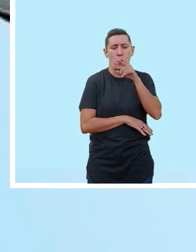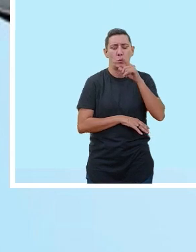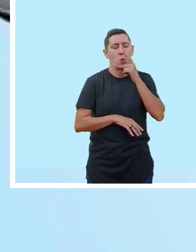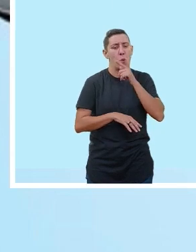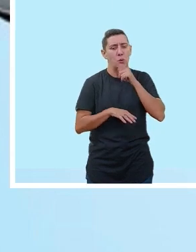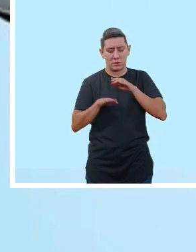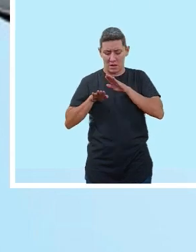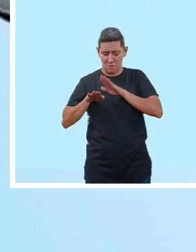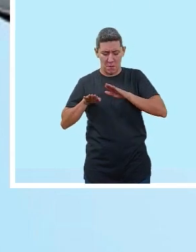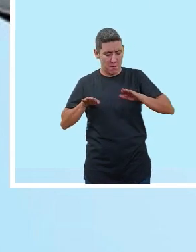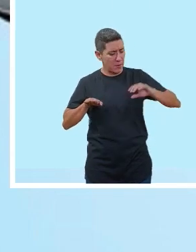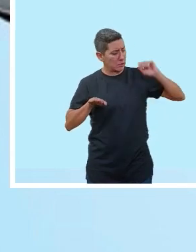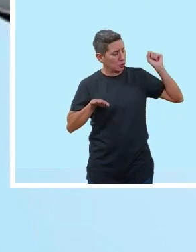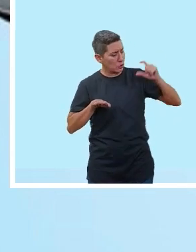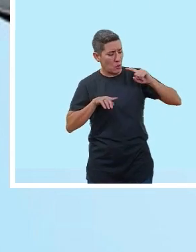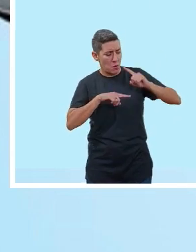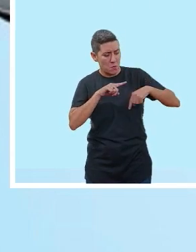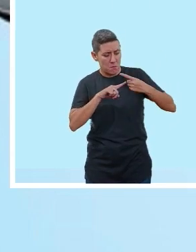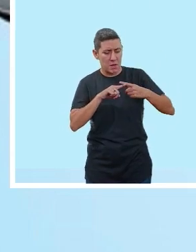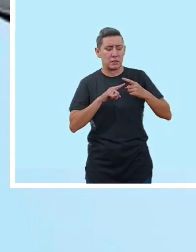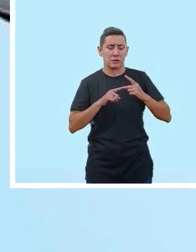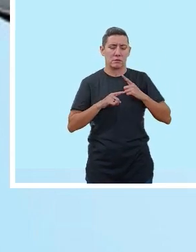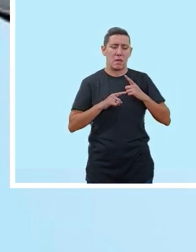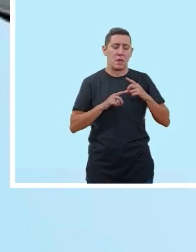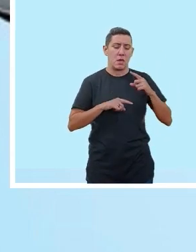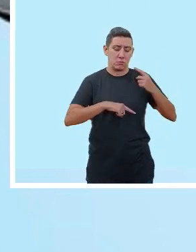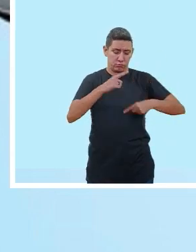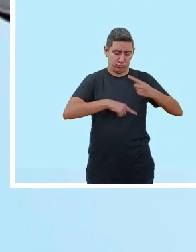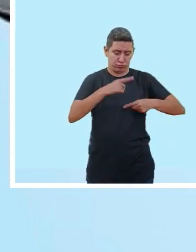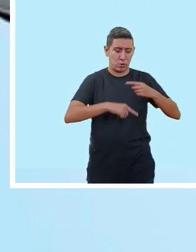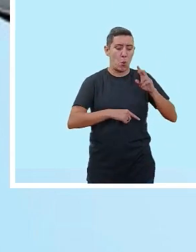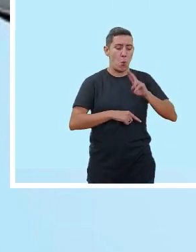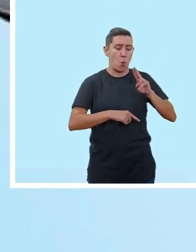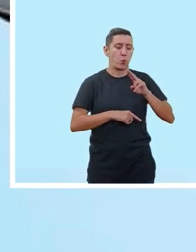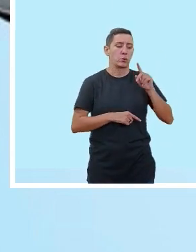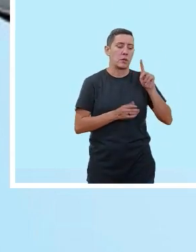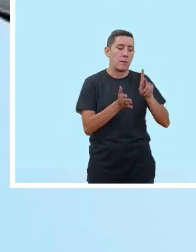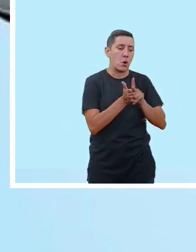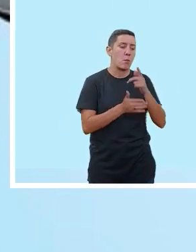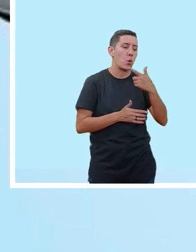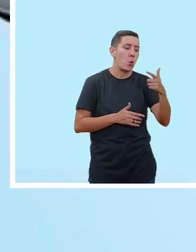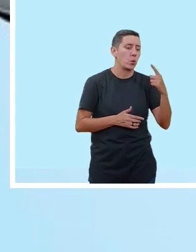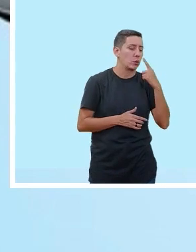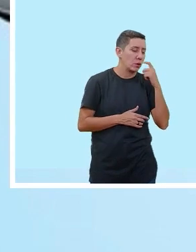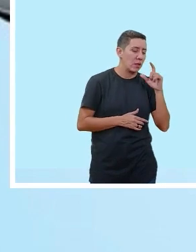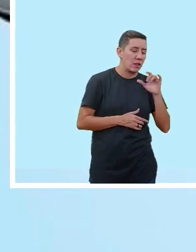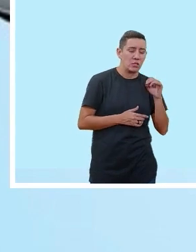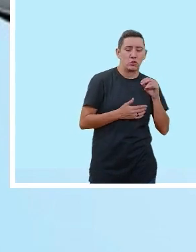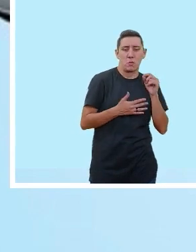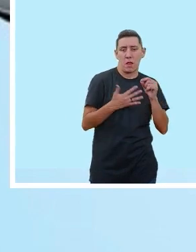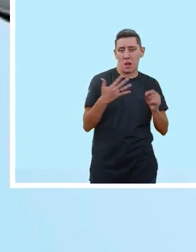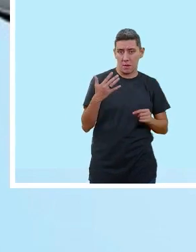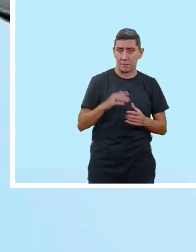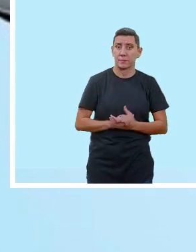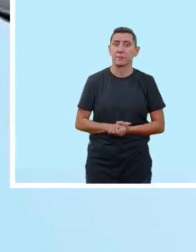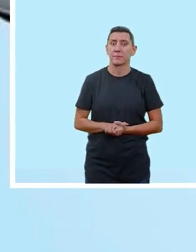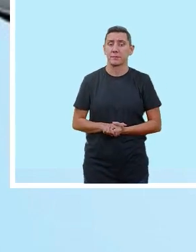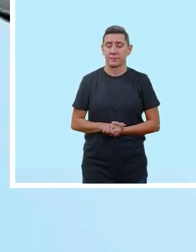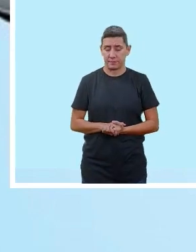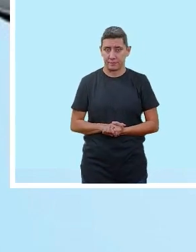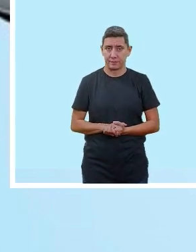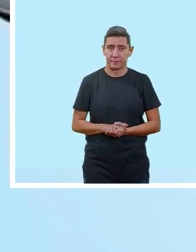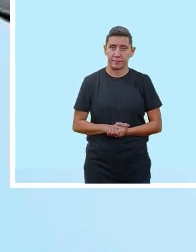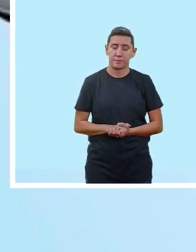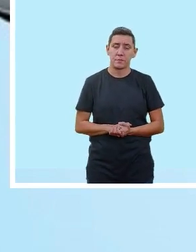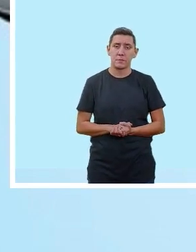né, de como isso tem impacto e qual é a tecnologia utilizada para isso, né? Então nesse primeiro tópico, a gente